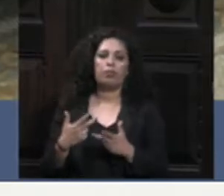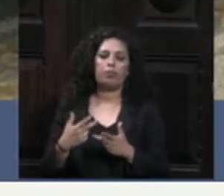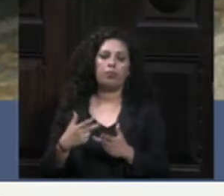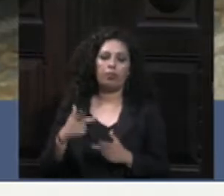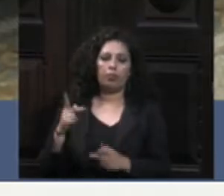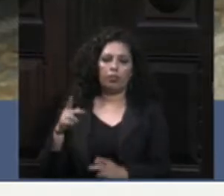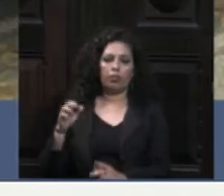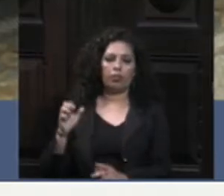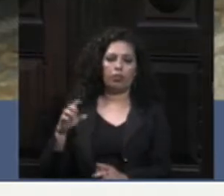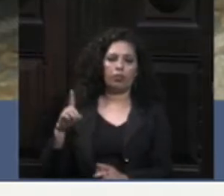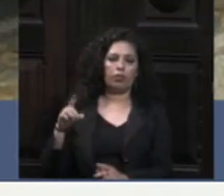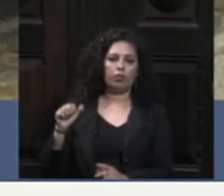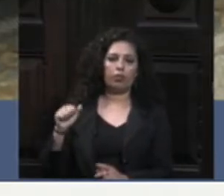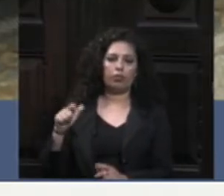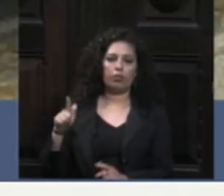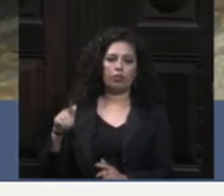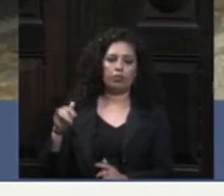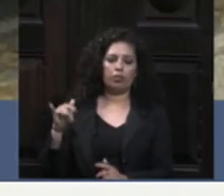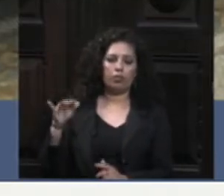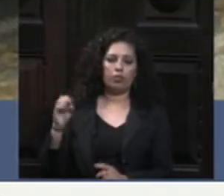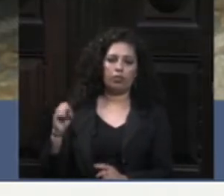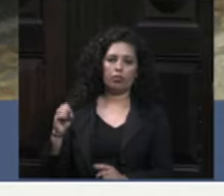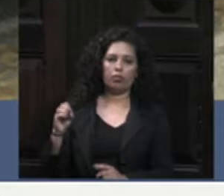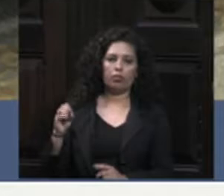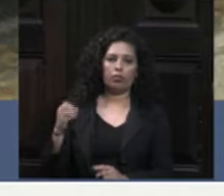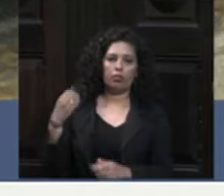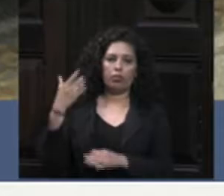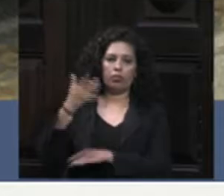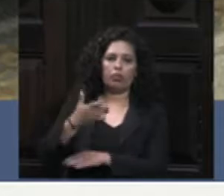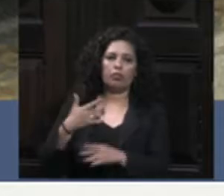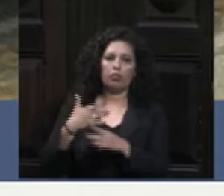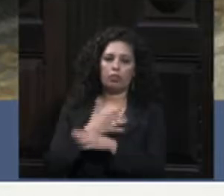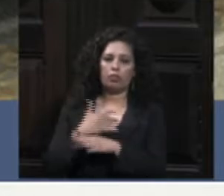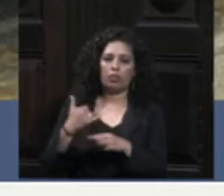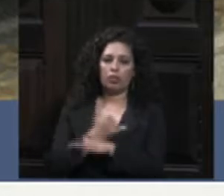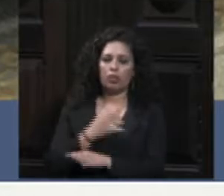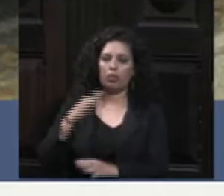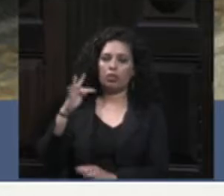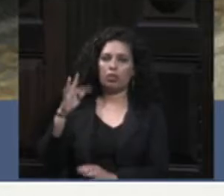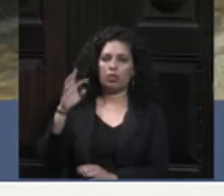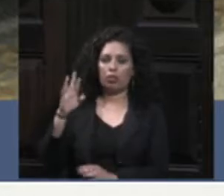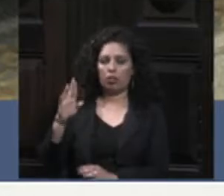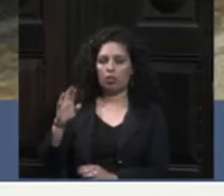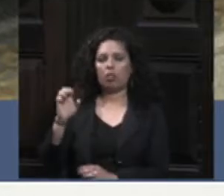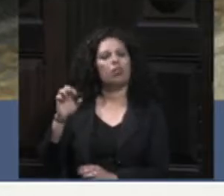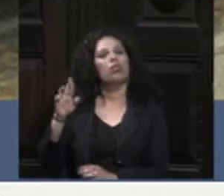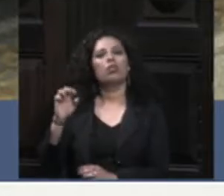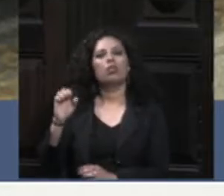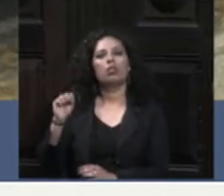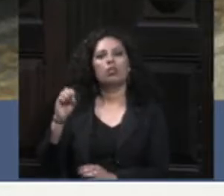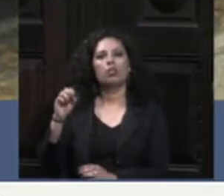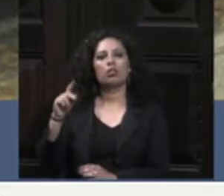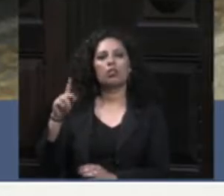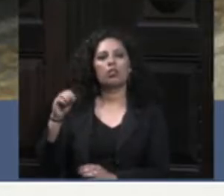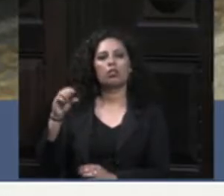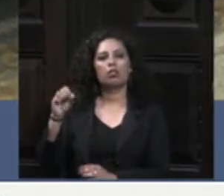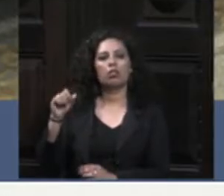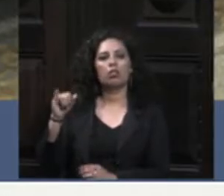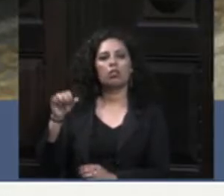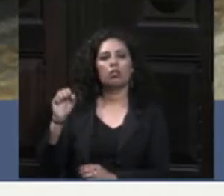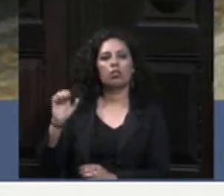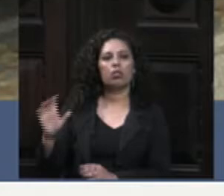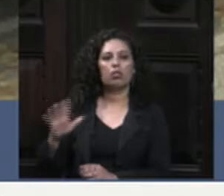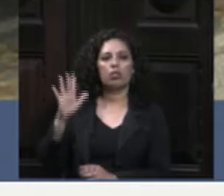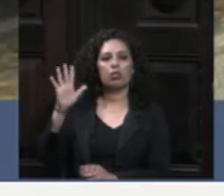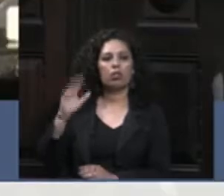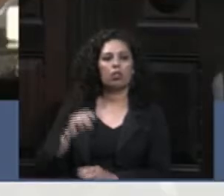pedágio também de Teresópolis aumentou, assim, abusivamente. Muito alto, muito alto. Muito obrigado. Declaração de